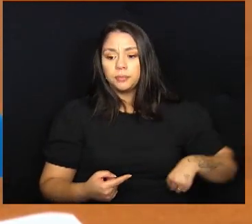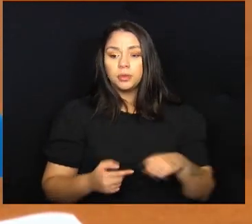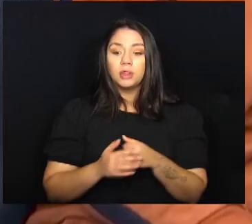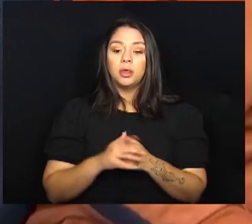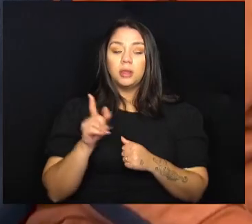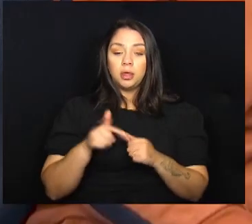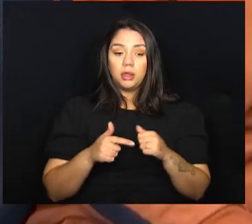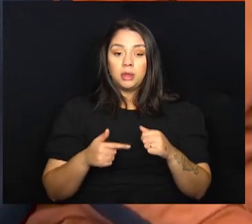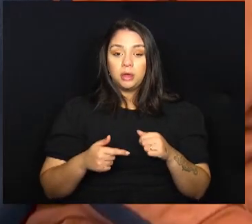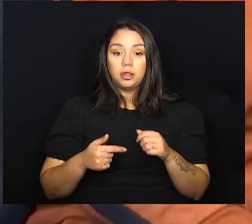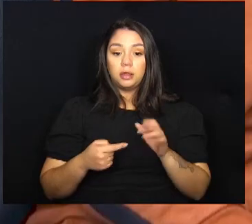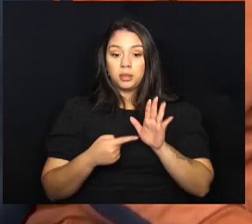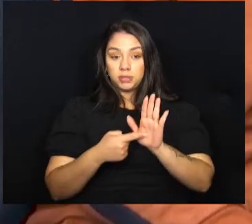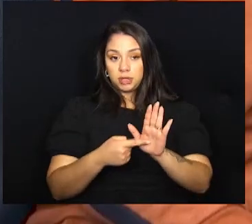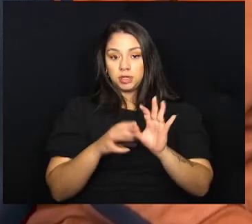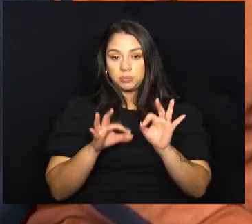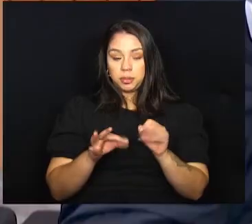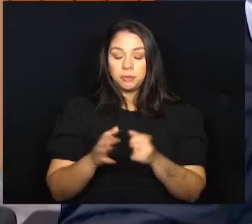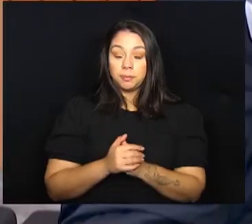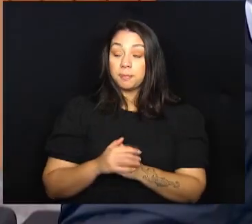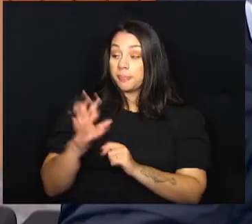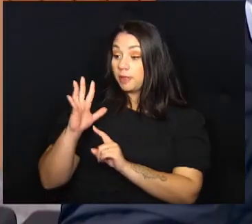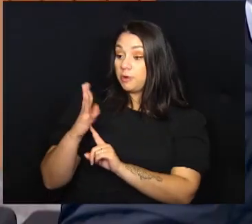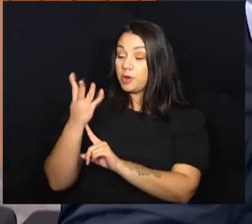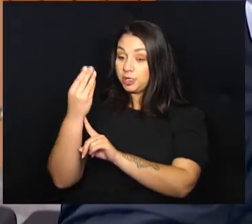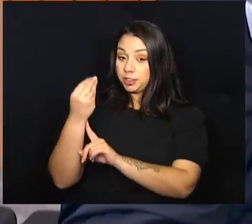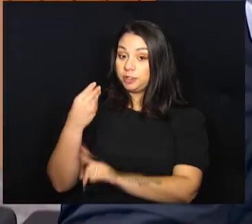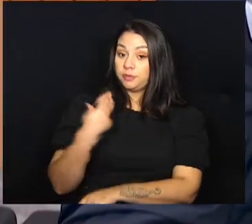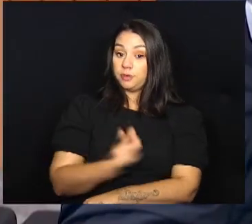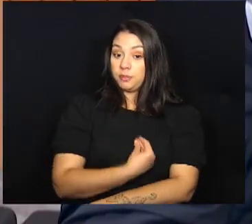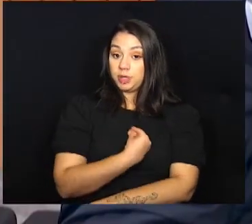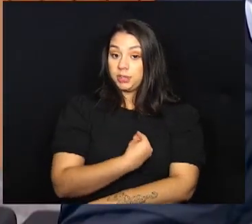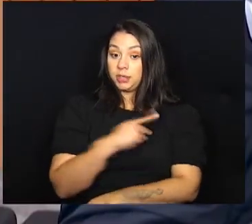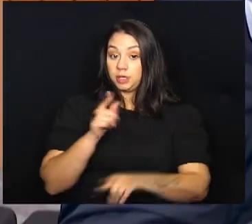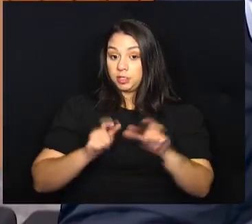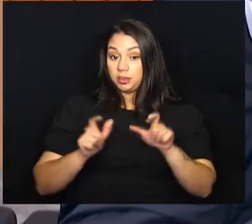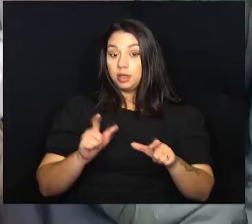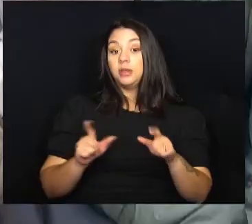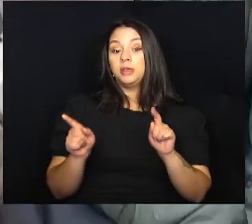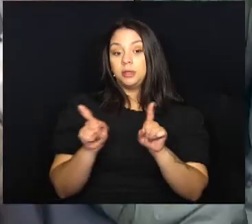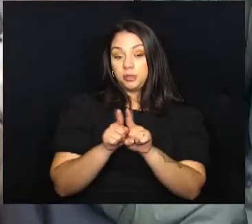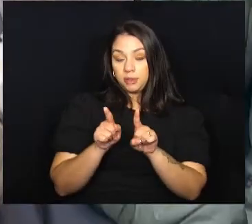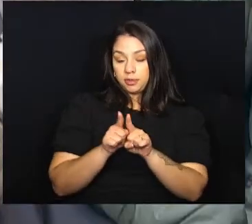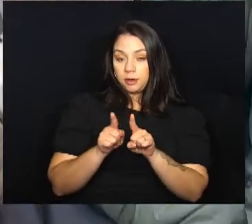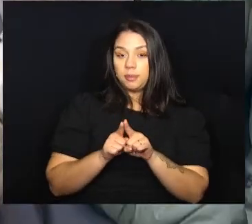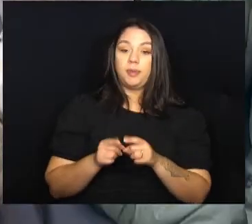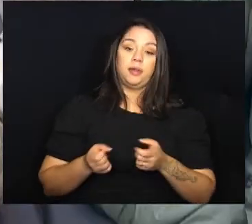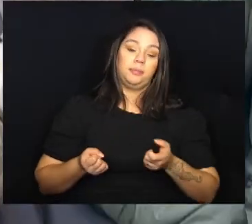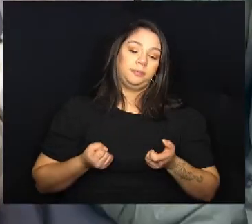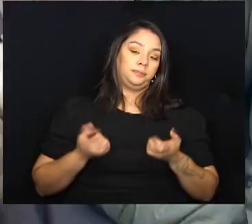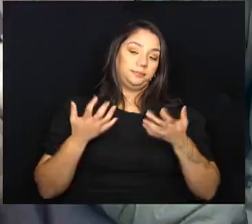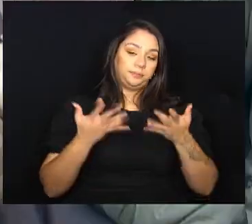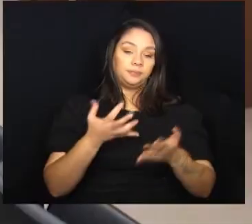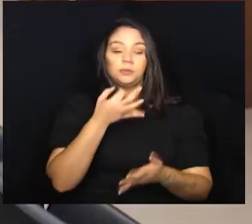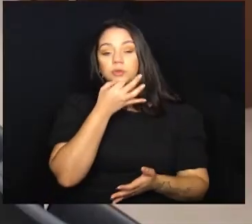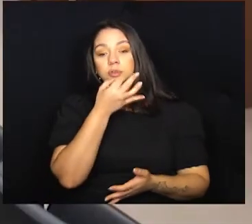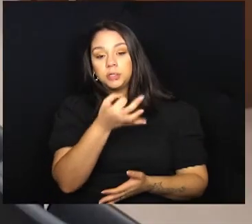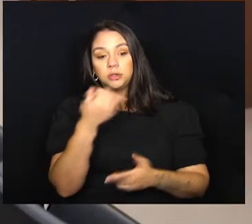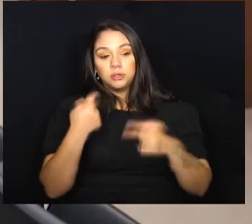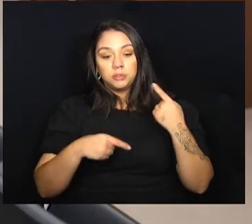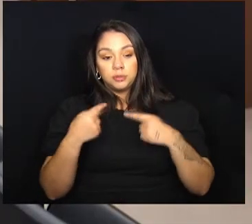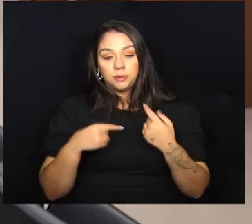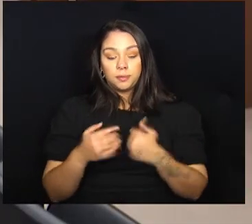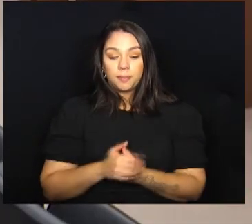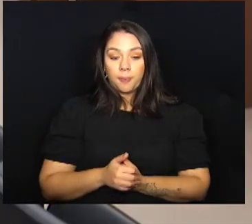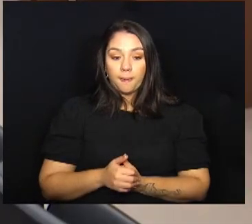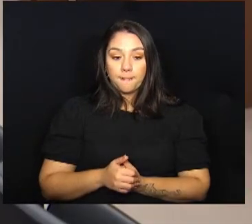expressa na cidade. E os artistas compareceram e contribuíram para o debate com sugestões. Em São